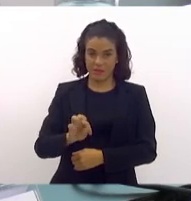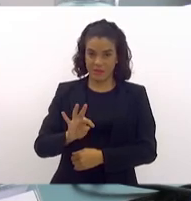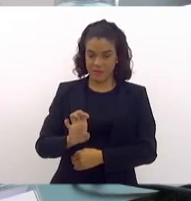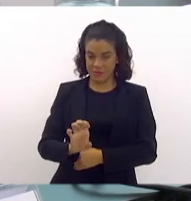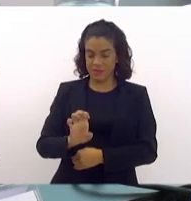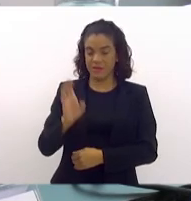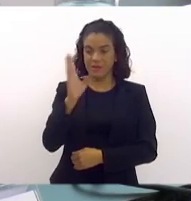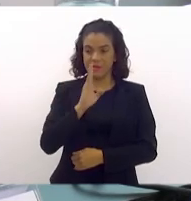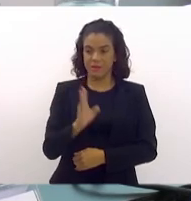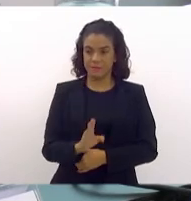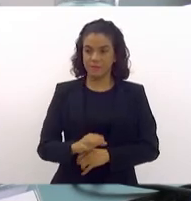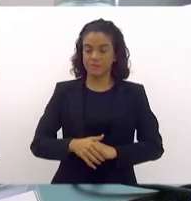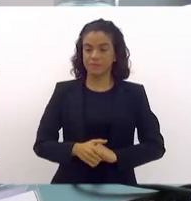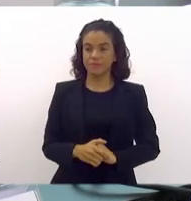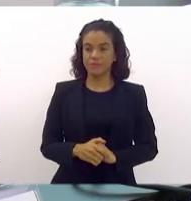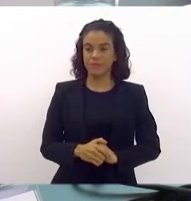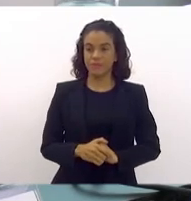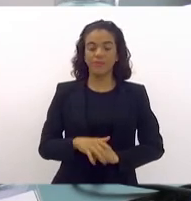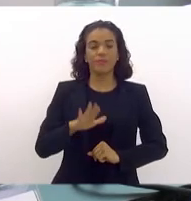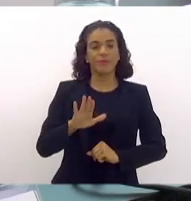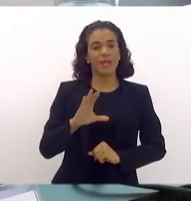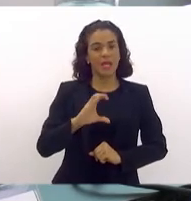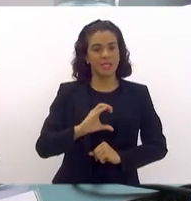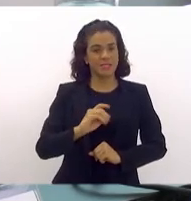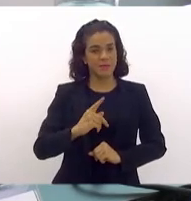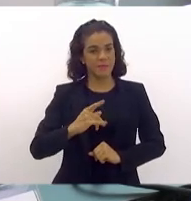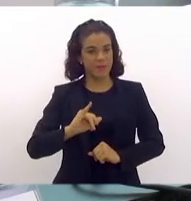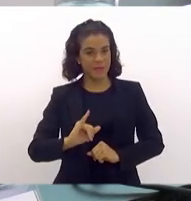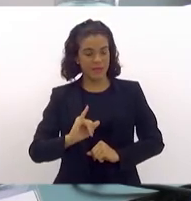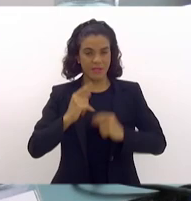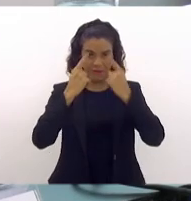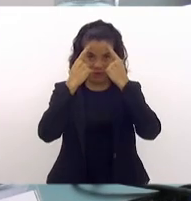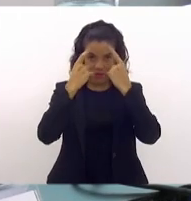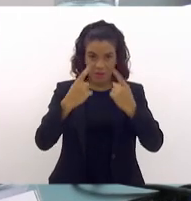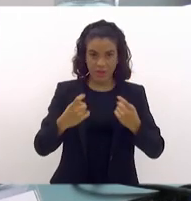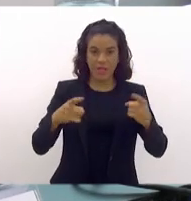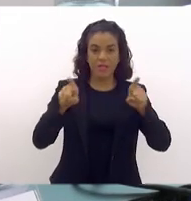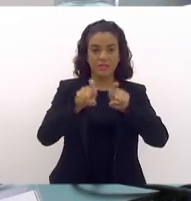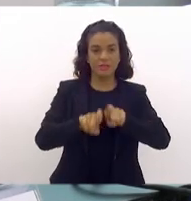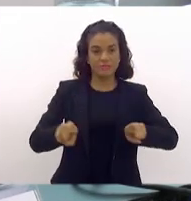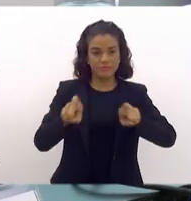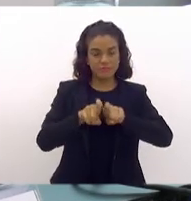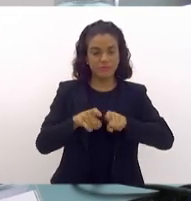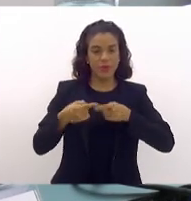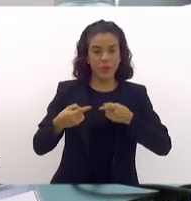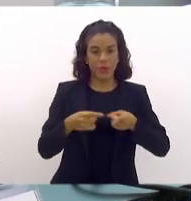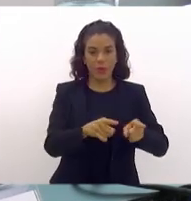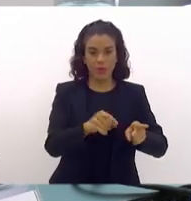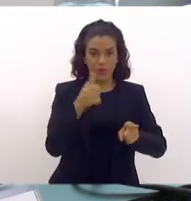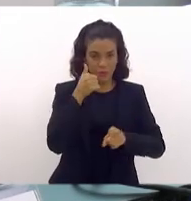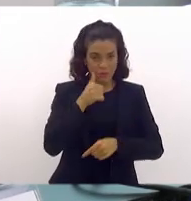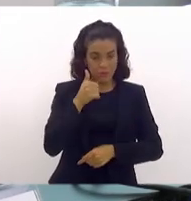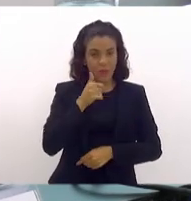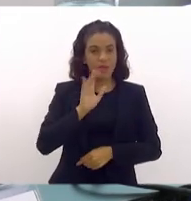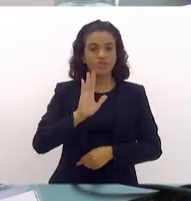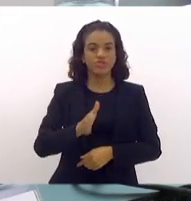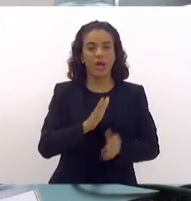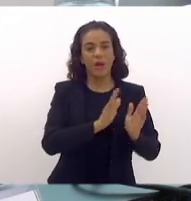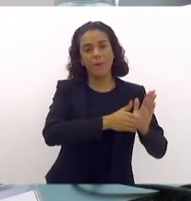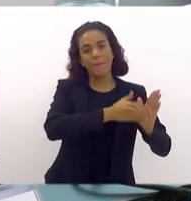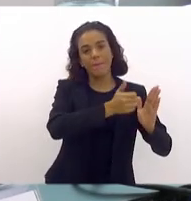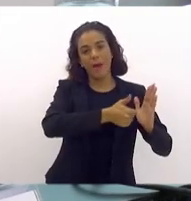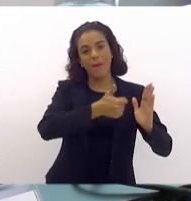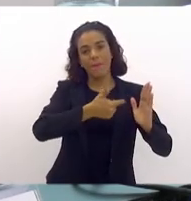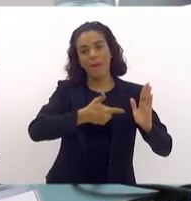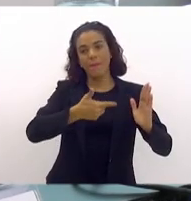que a CPI da violência cibernética contra a mulher, na verdade, ela é uma sequência